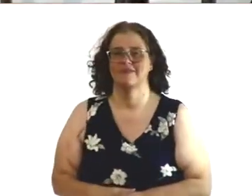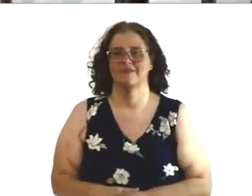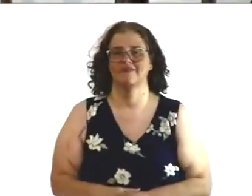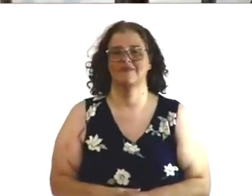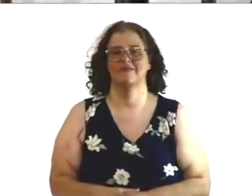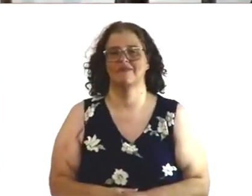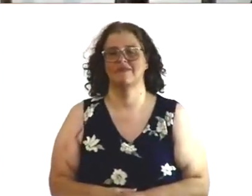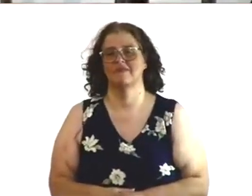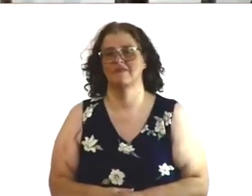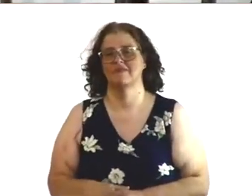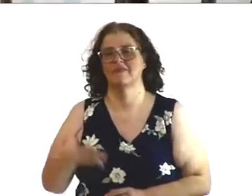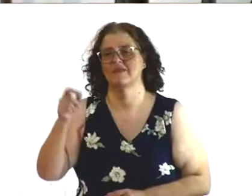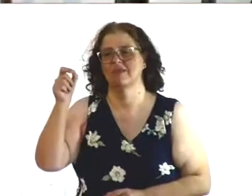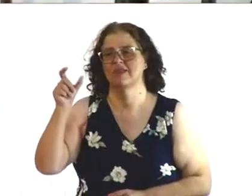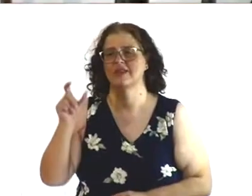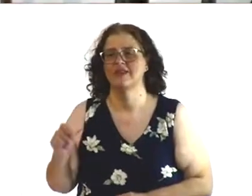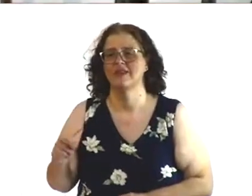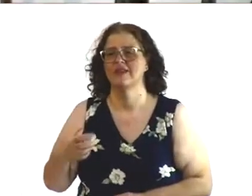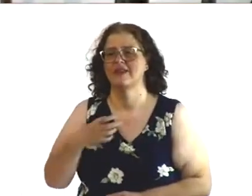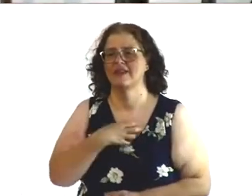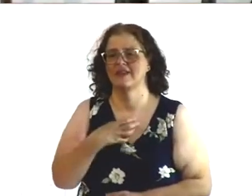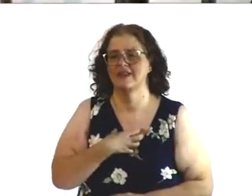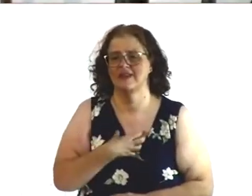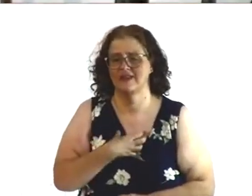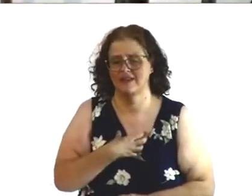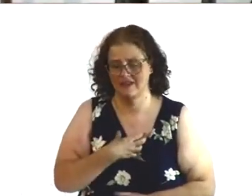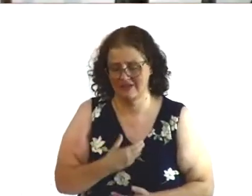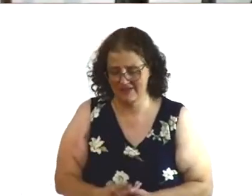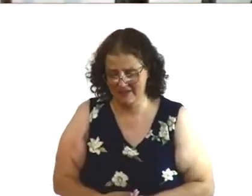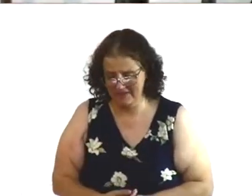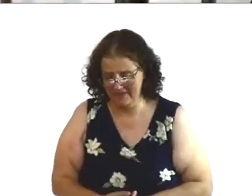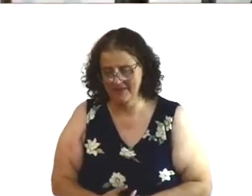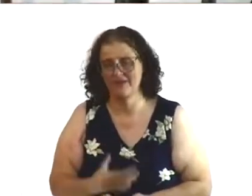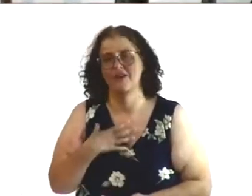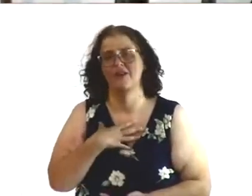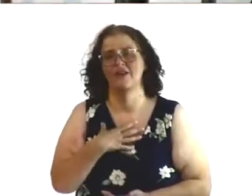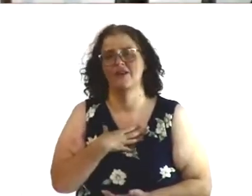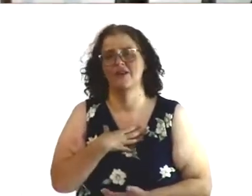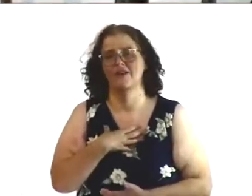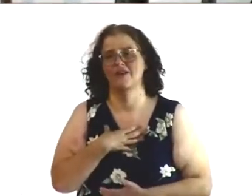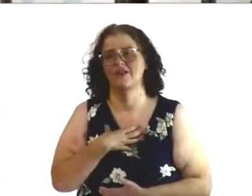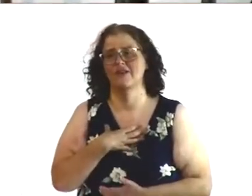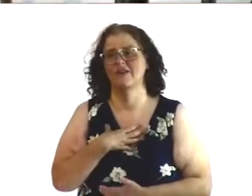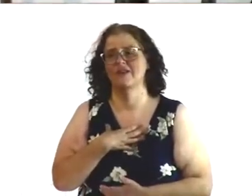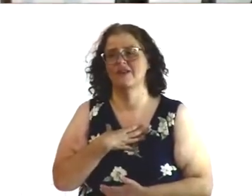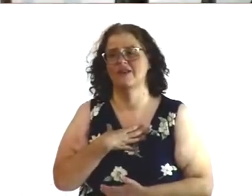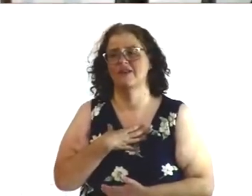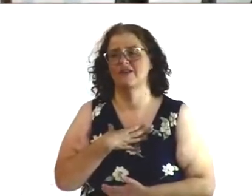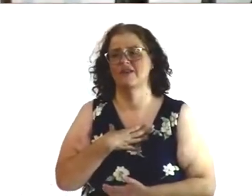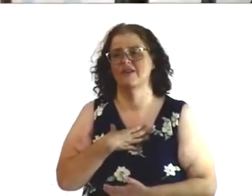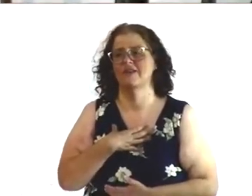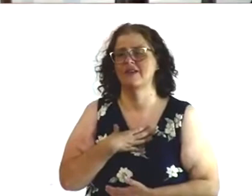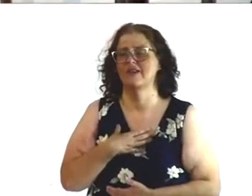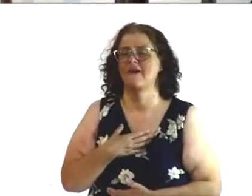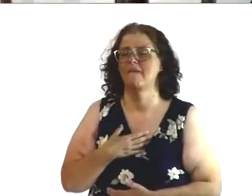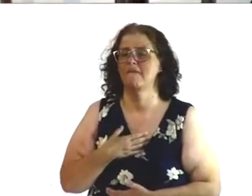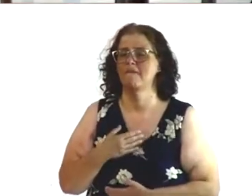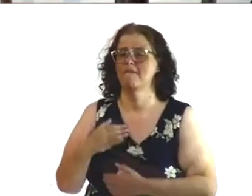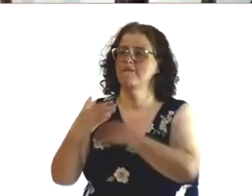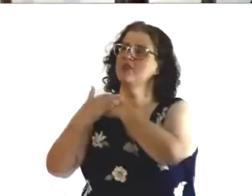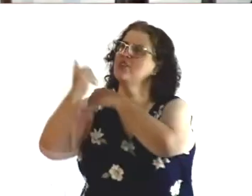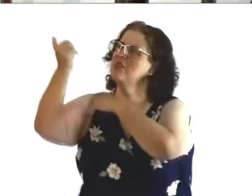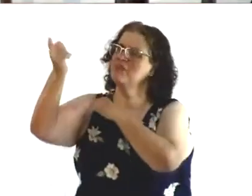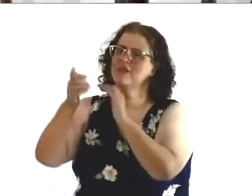é inexistente, que é criado pela imaginação, que é um ídolo. Chama Jesus de